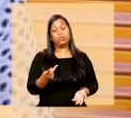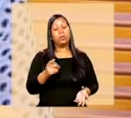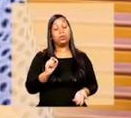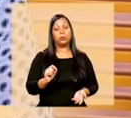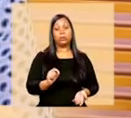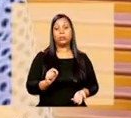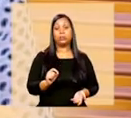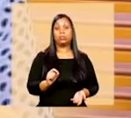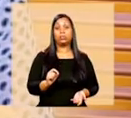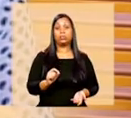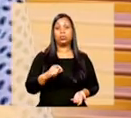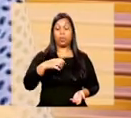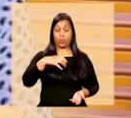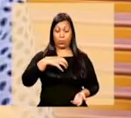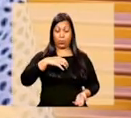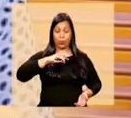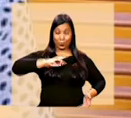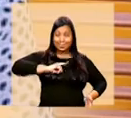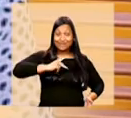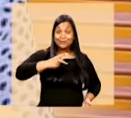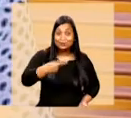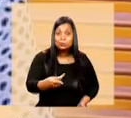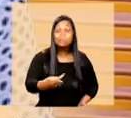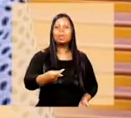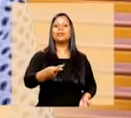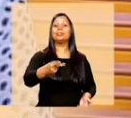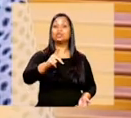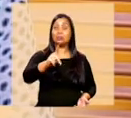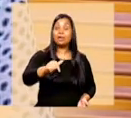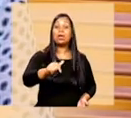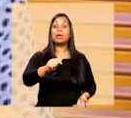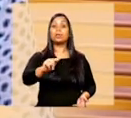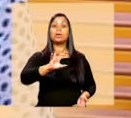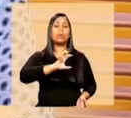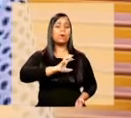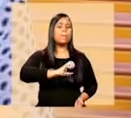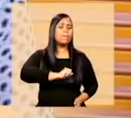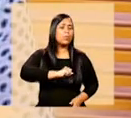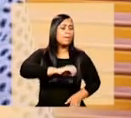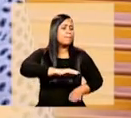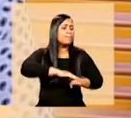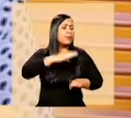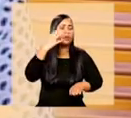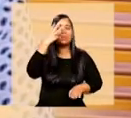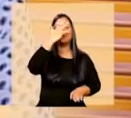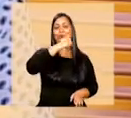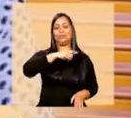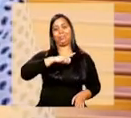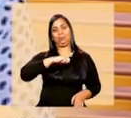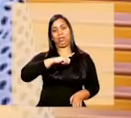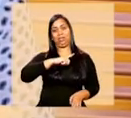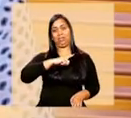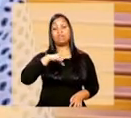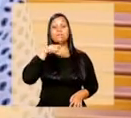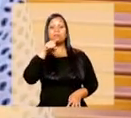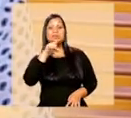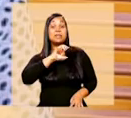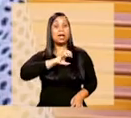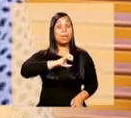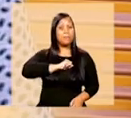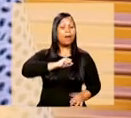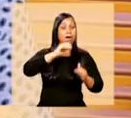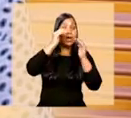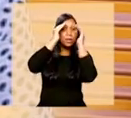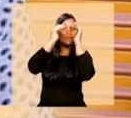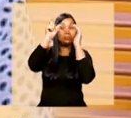que o transplante, ele é o ato de amor mais bonito que tem, né? É você